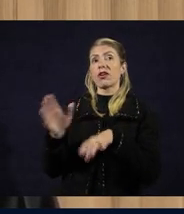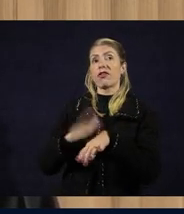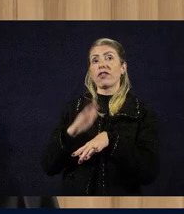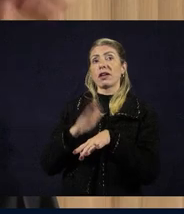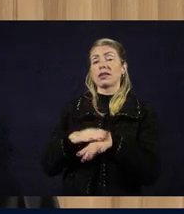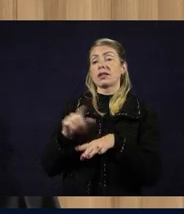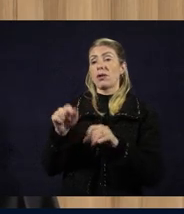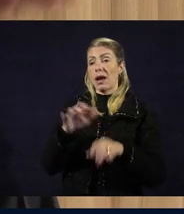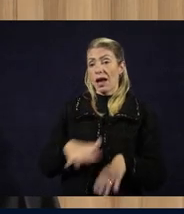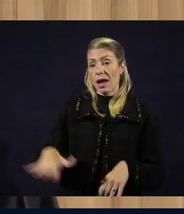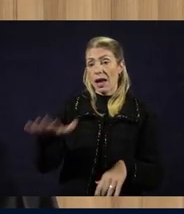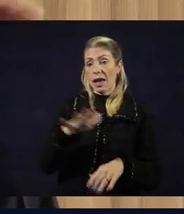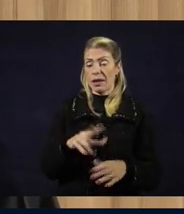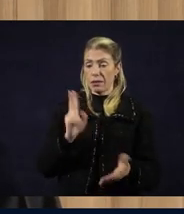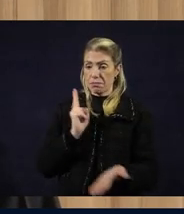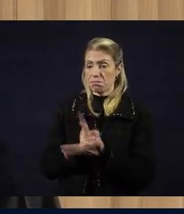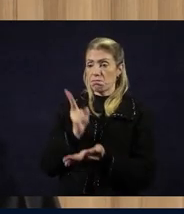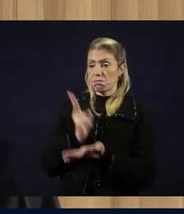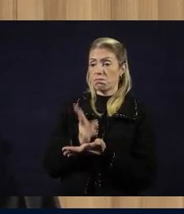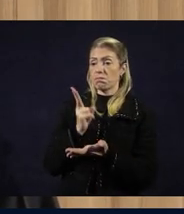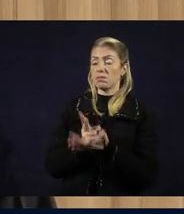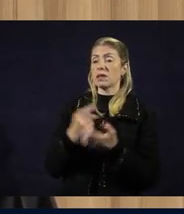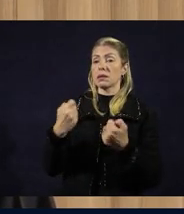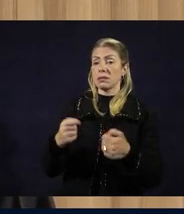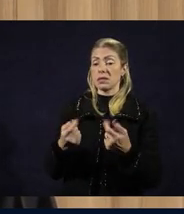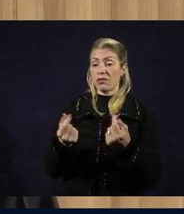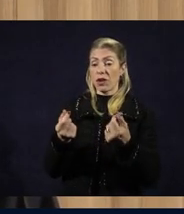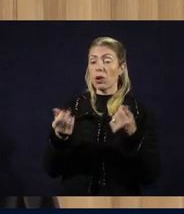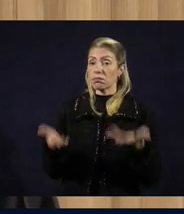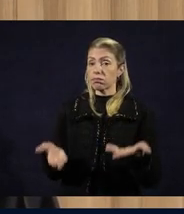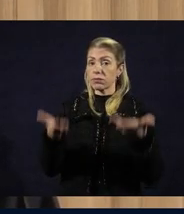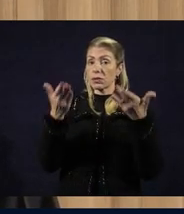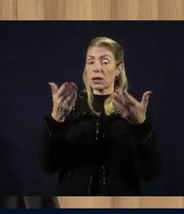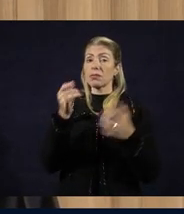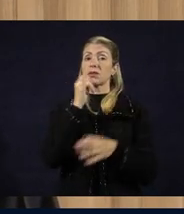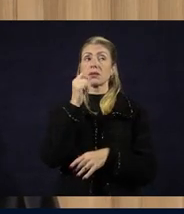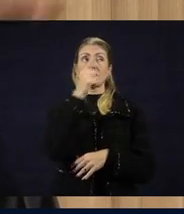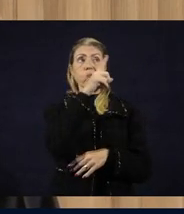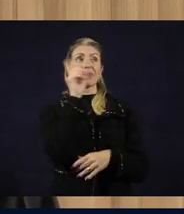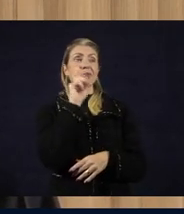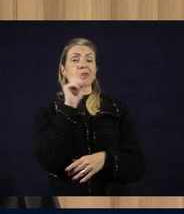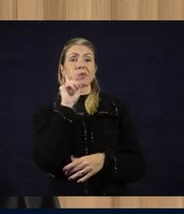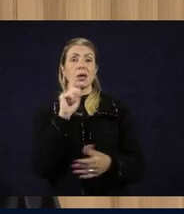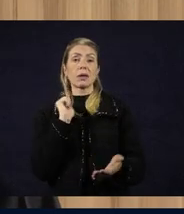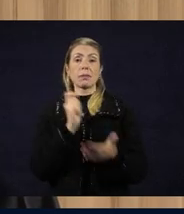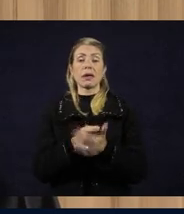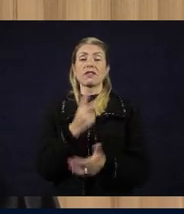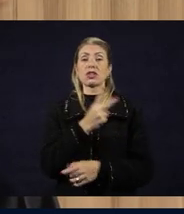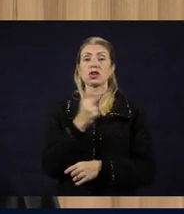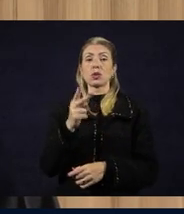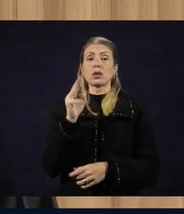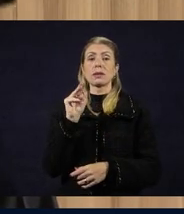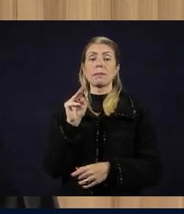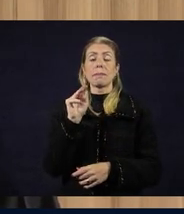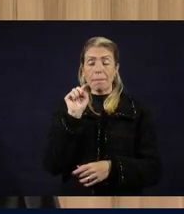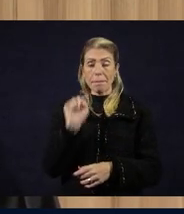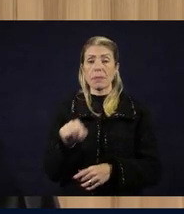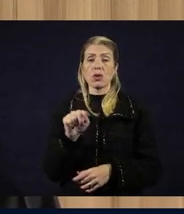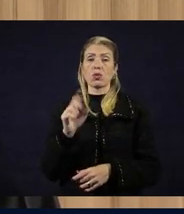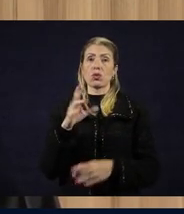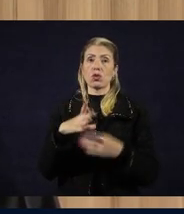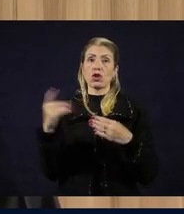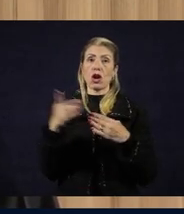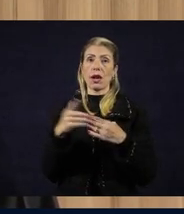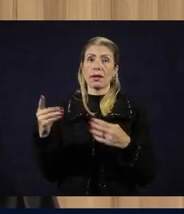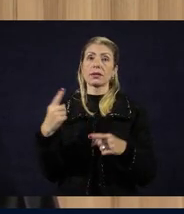devem crescer de valor como tem crescido né E aí tu vê nos Estados Unidos o hectare vale 20 22 mil dólares porque não tem mais área